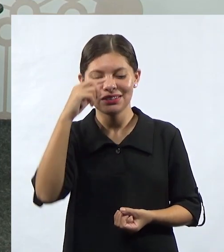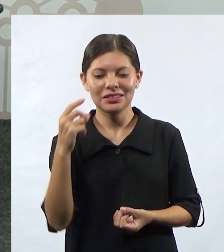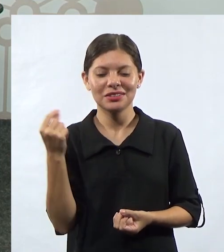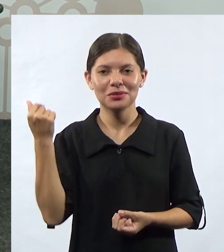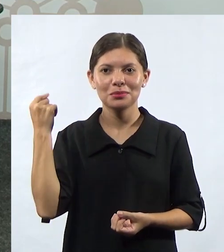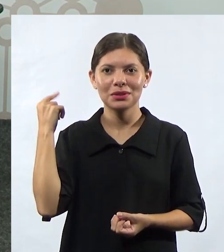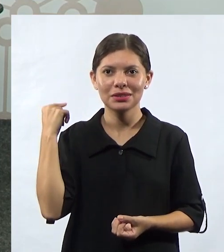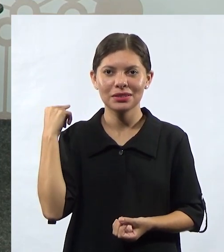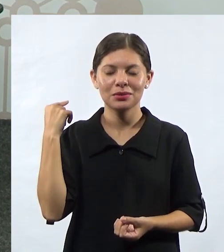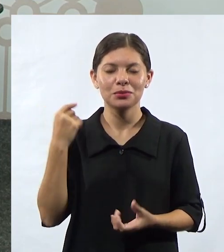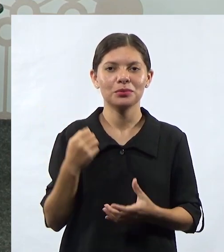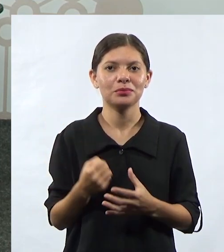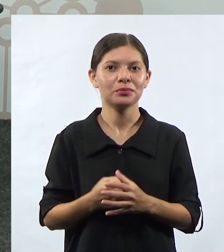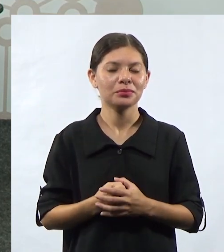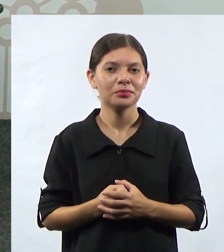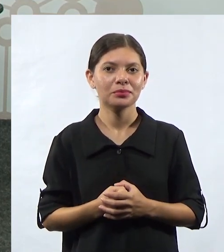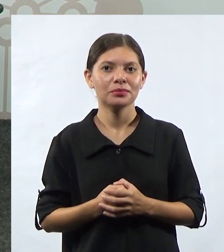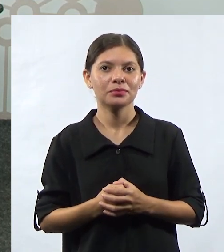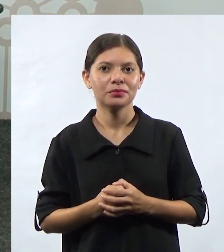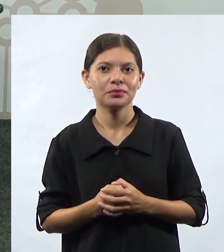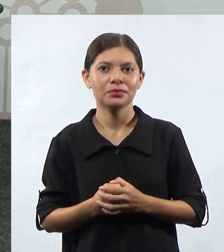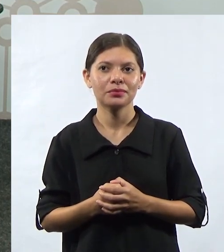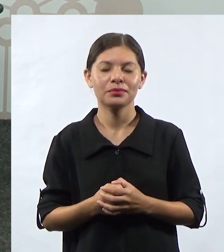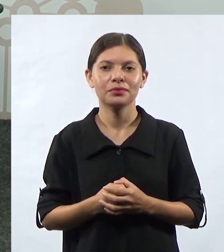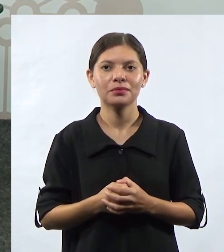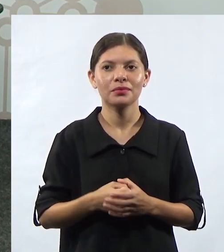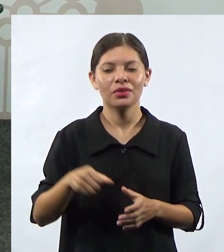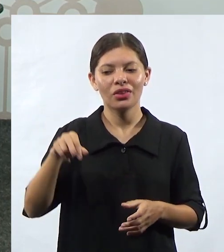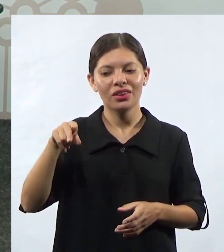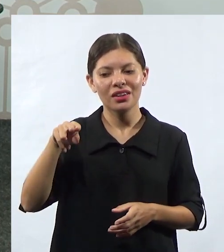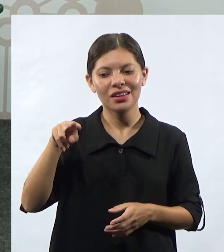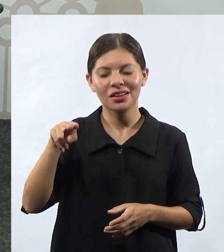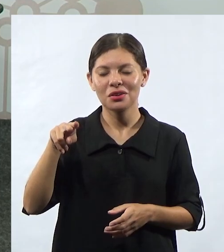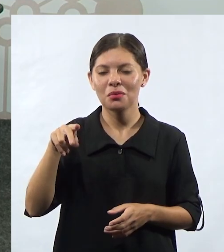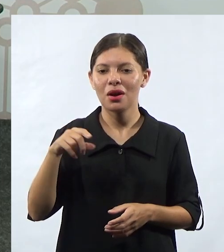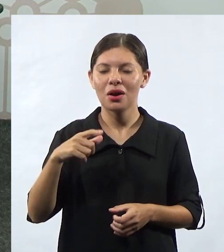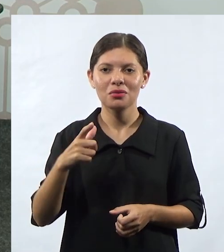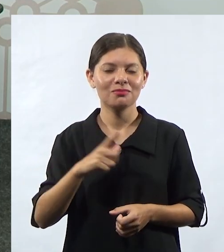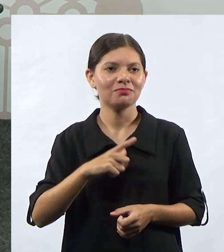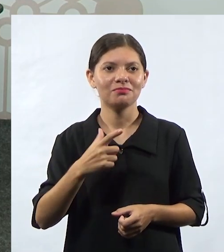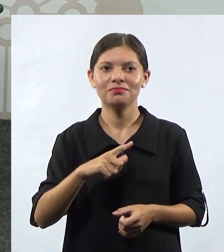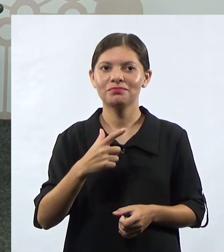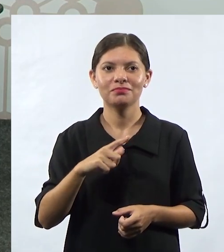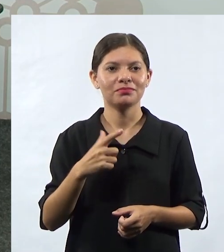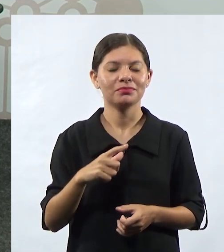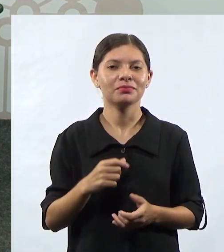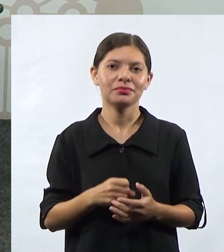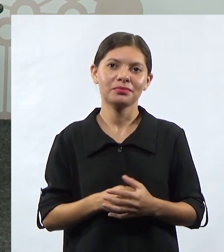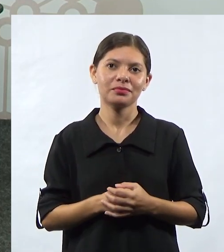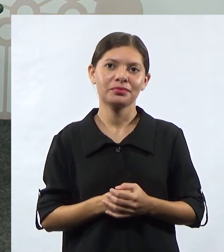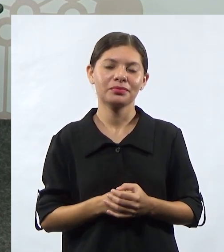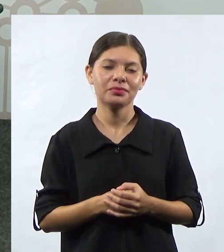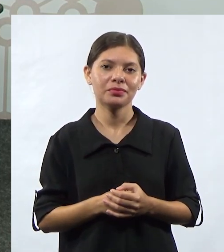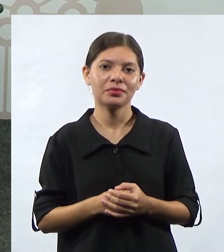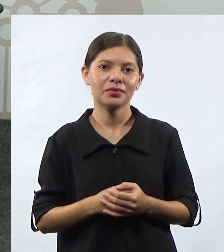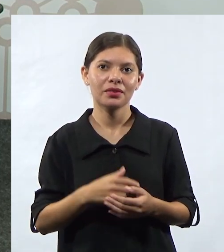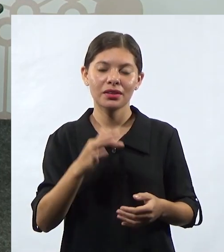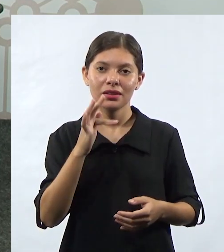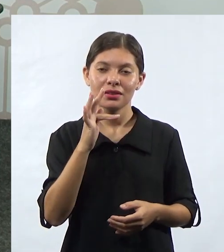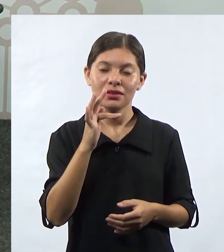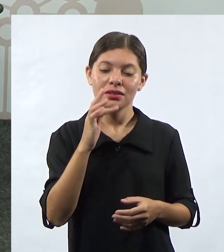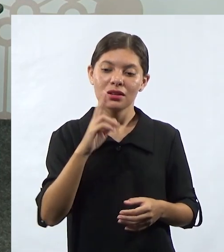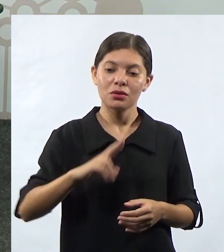nenhum trouxe ali fielmente o que a pessoa estava falando, né? Então você tinha que, de fato,